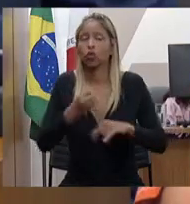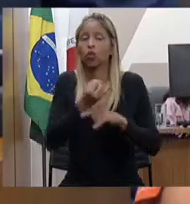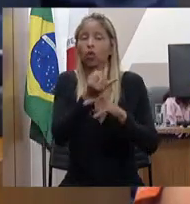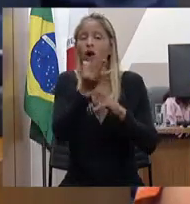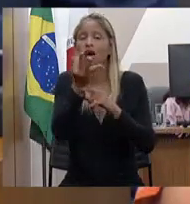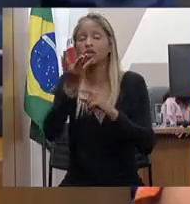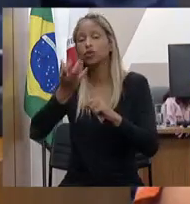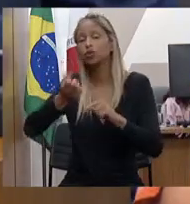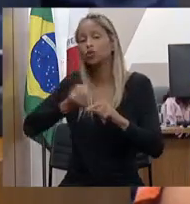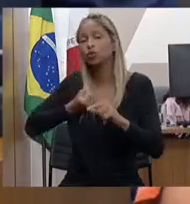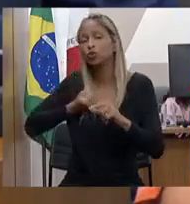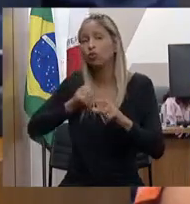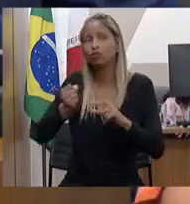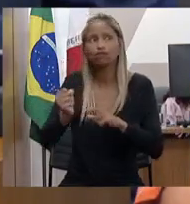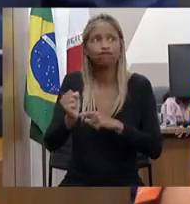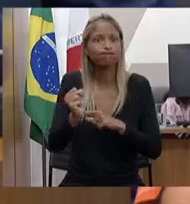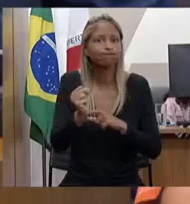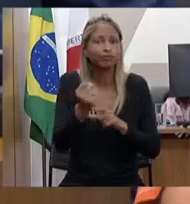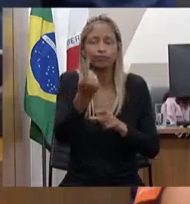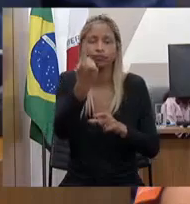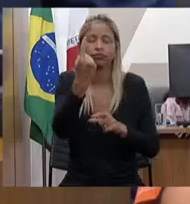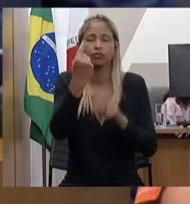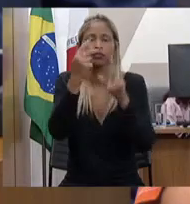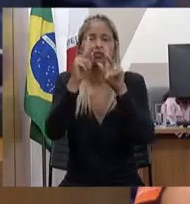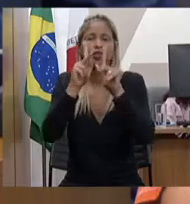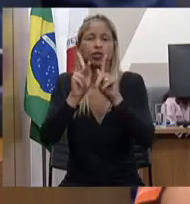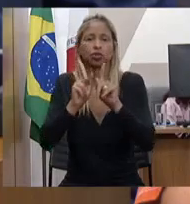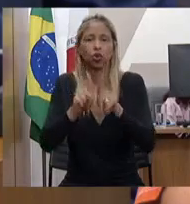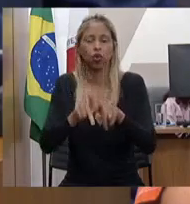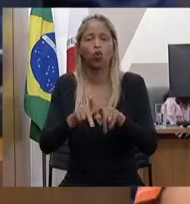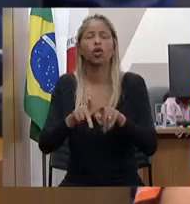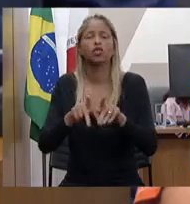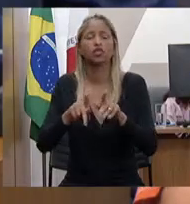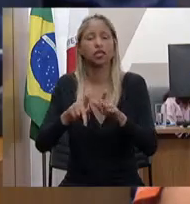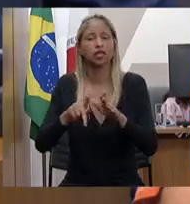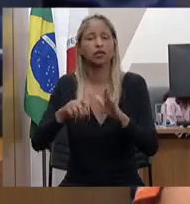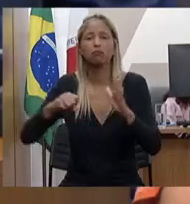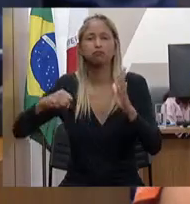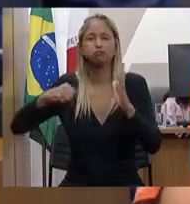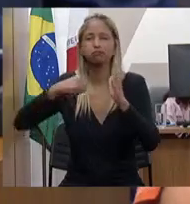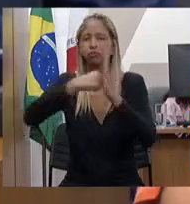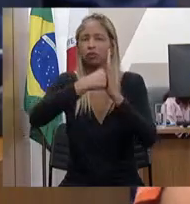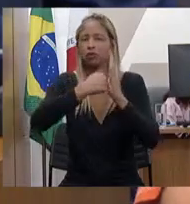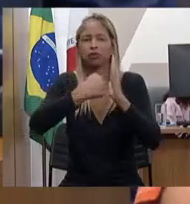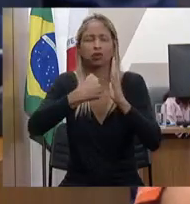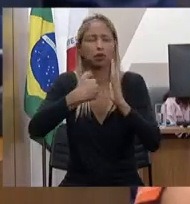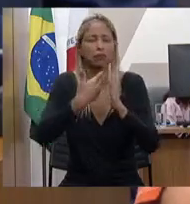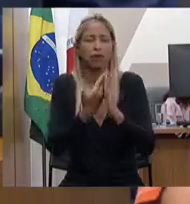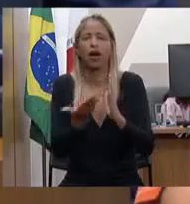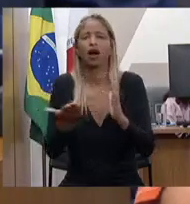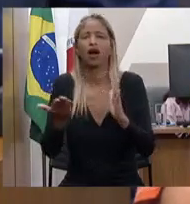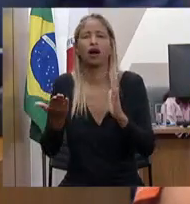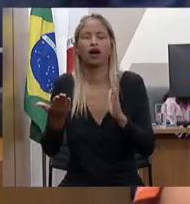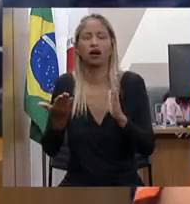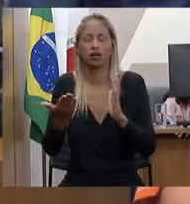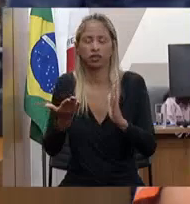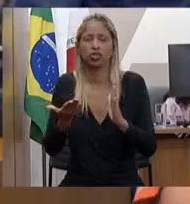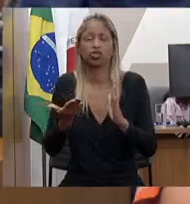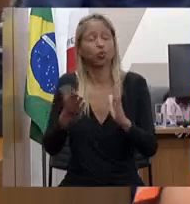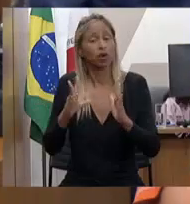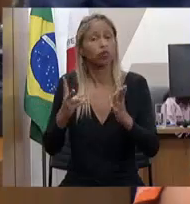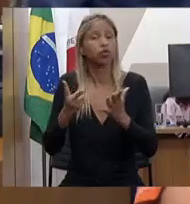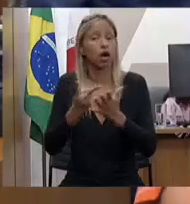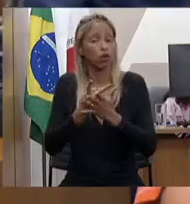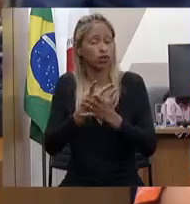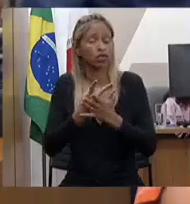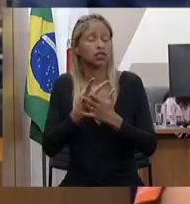que é um absurdo de pessoas que sofrem acidente eu acredito que um dos uma das razões